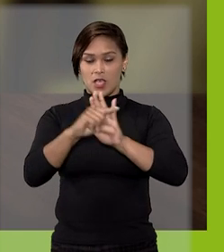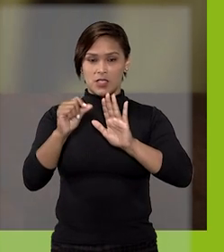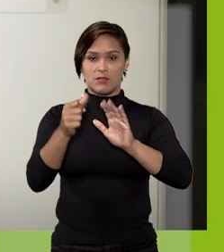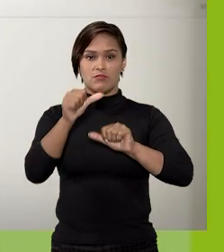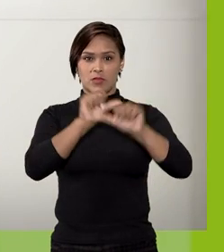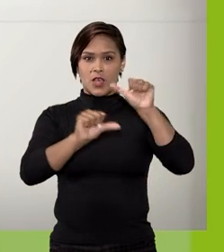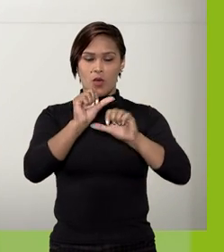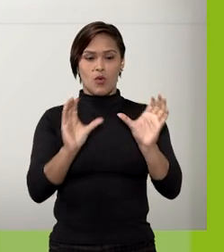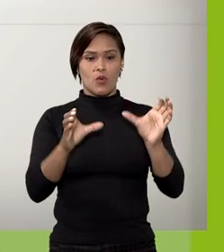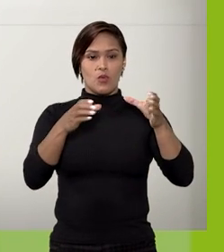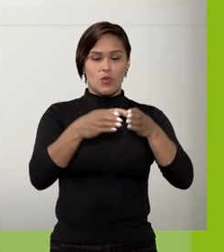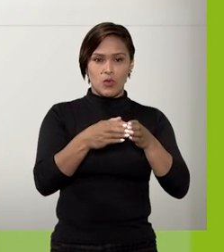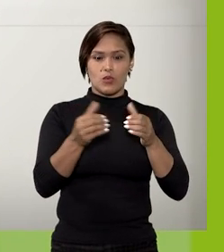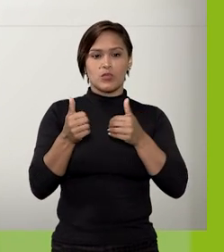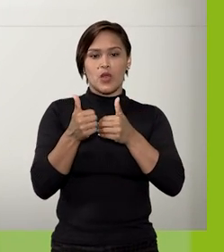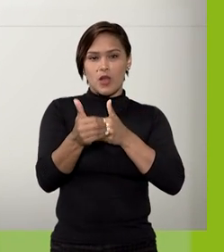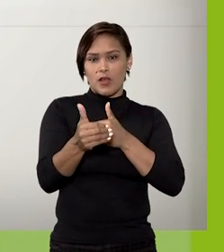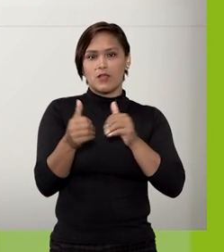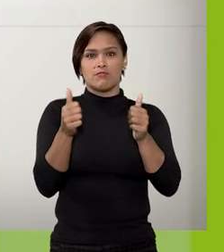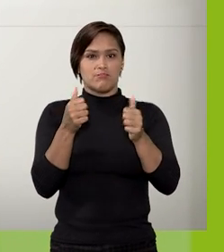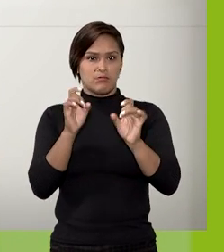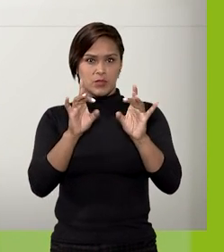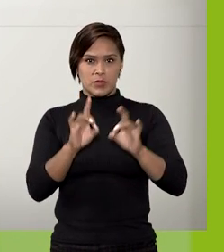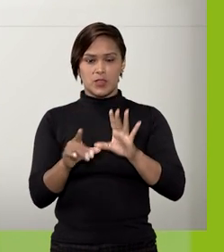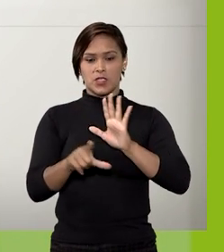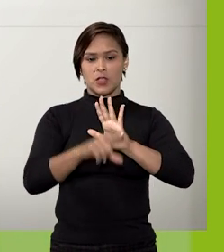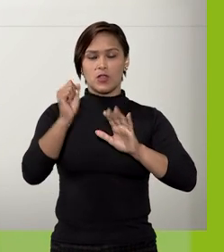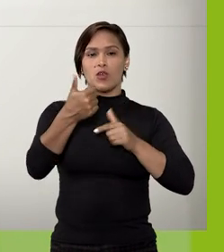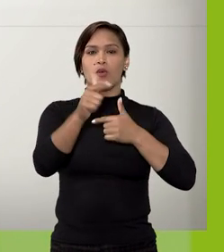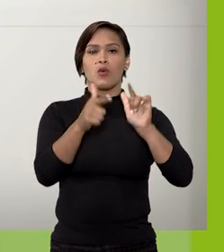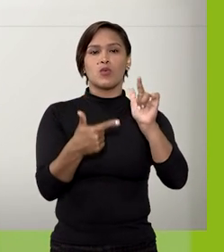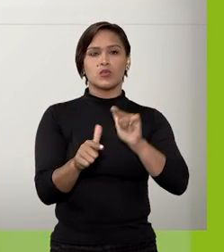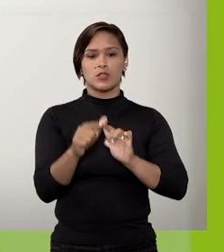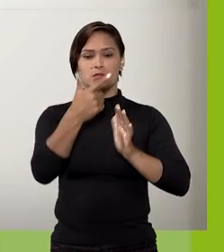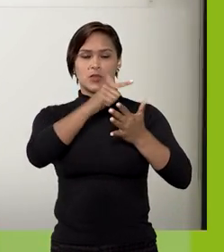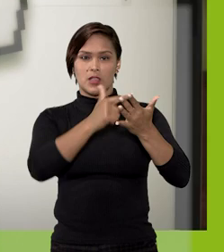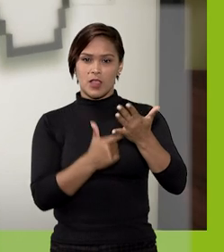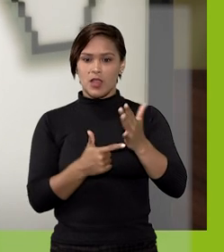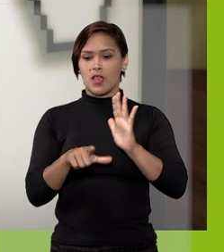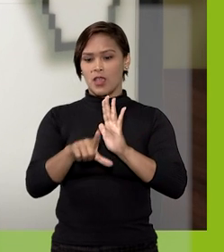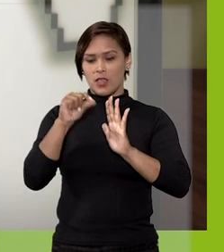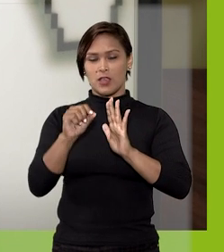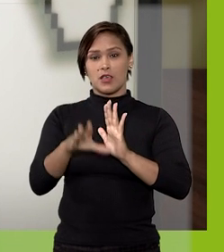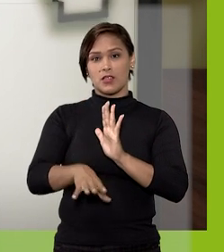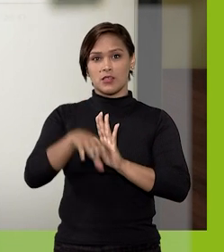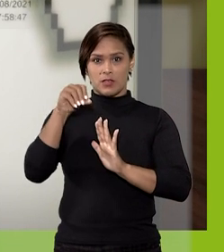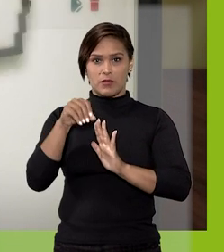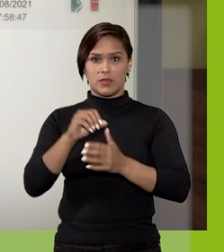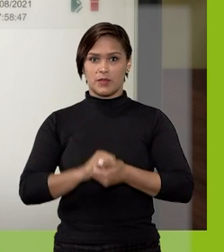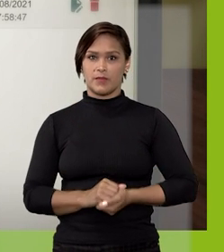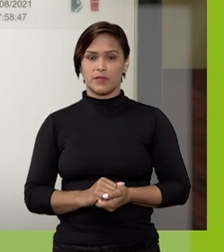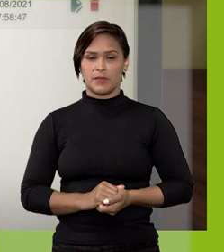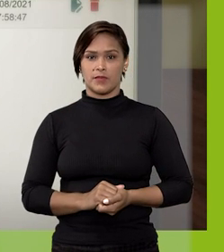ícone, você altera o grupo de acompanhamento especial, selecionando outra opção na lista e clicando em